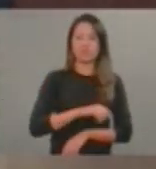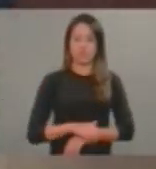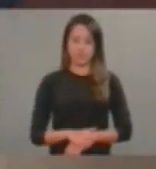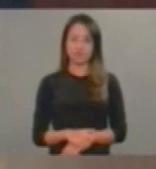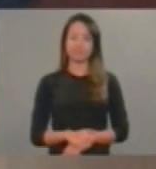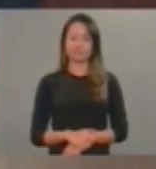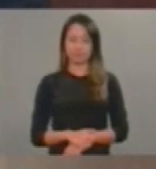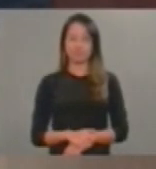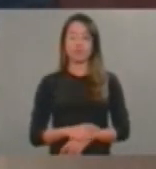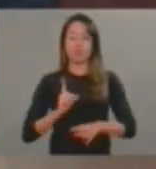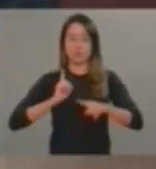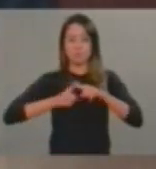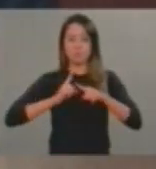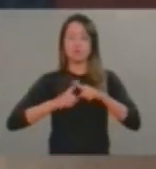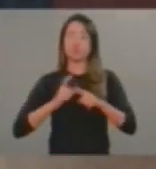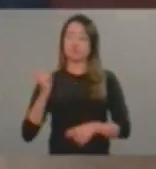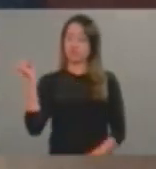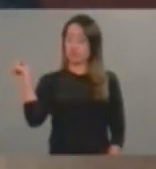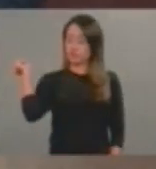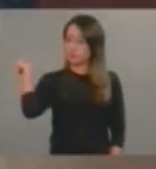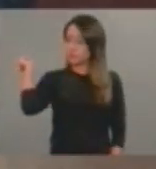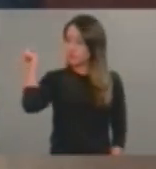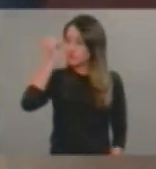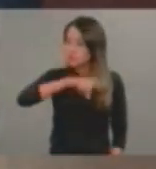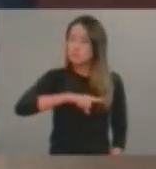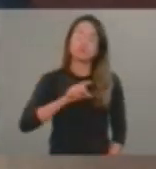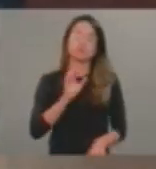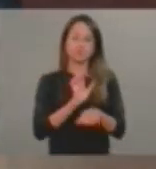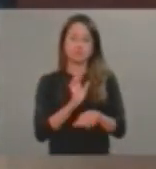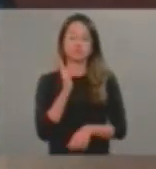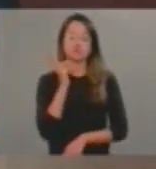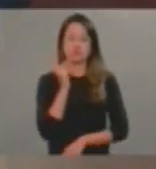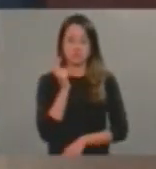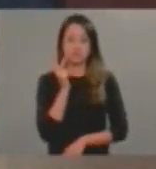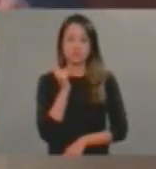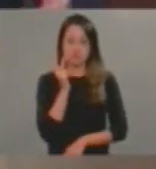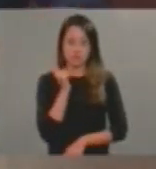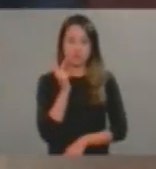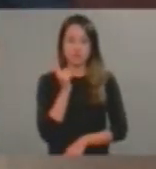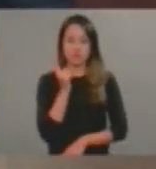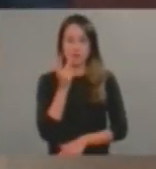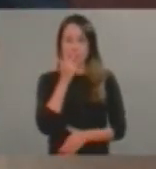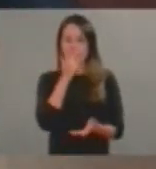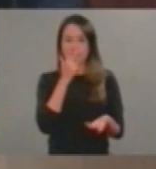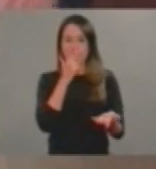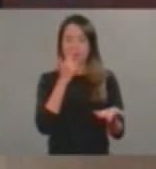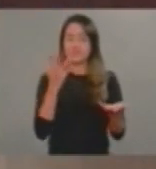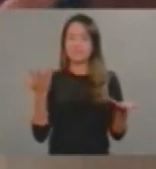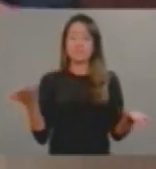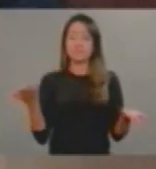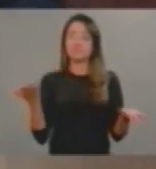Há um aperto grande, deputado Agenor. O estado do Ceará, que dormia com